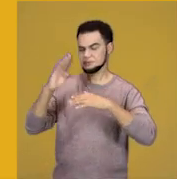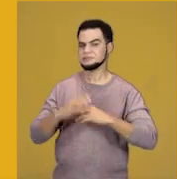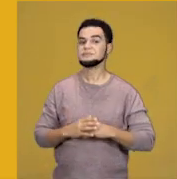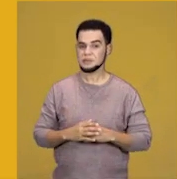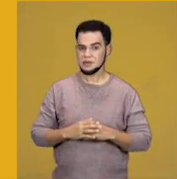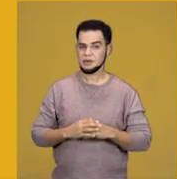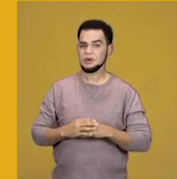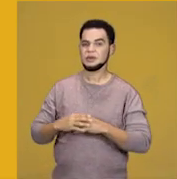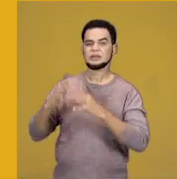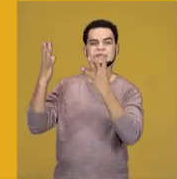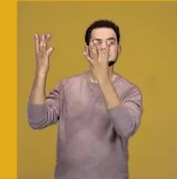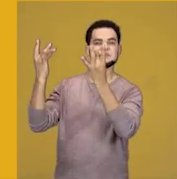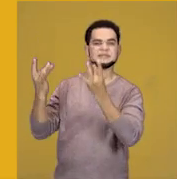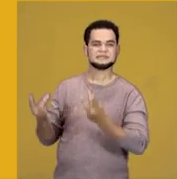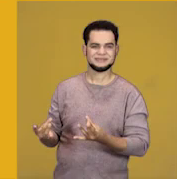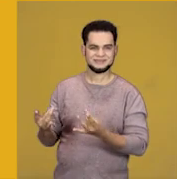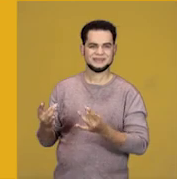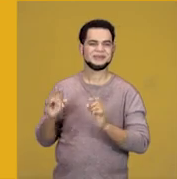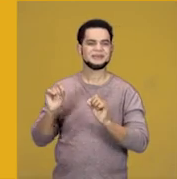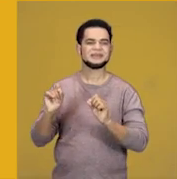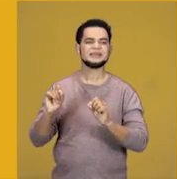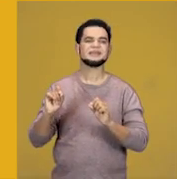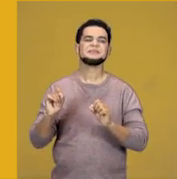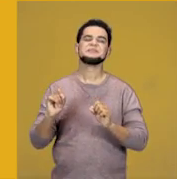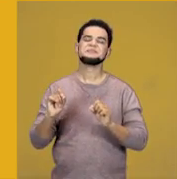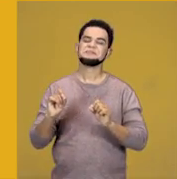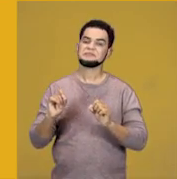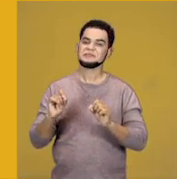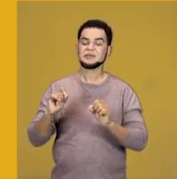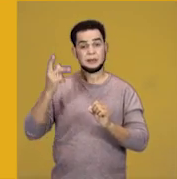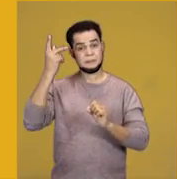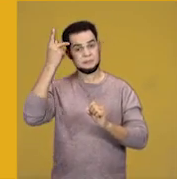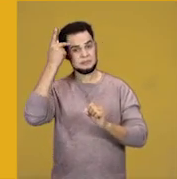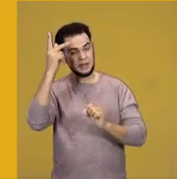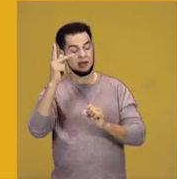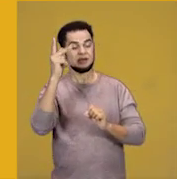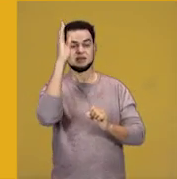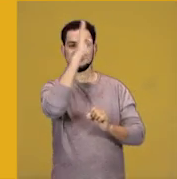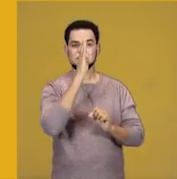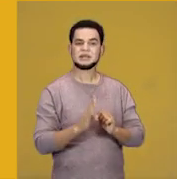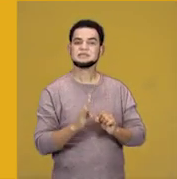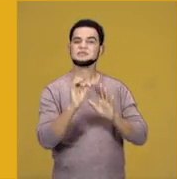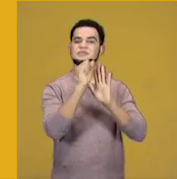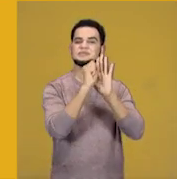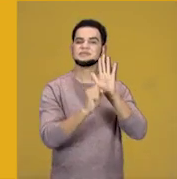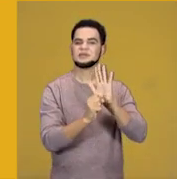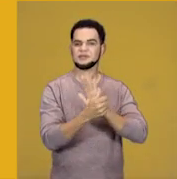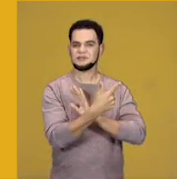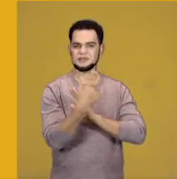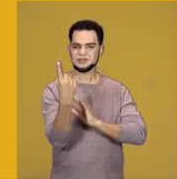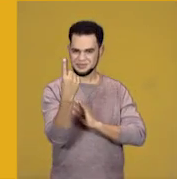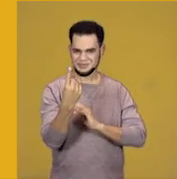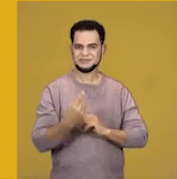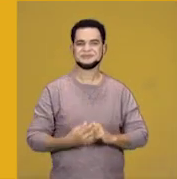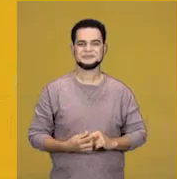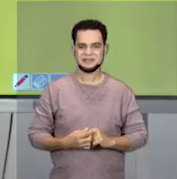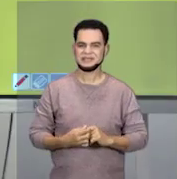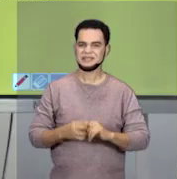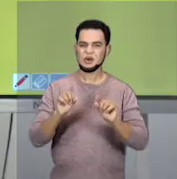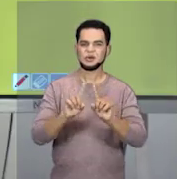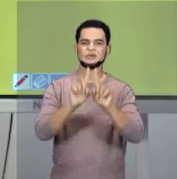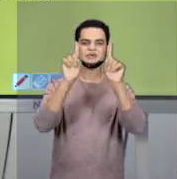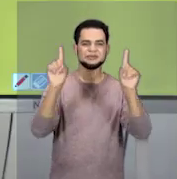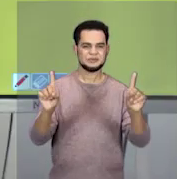tenho especificação, que é o movimento imigratório para o Brasil e no século XXI. Eu tenho, então, essas